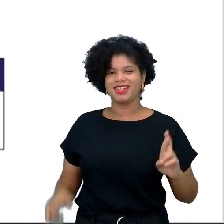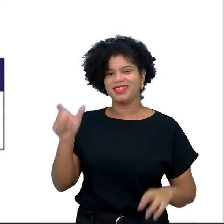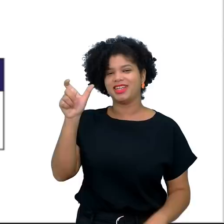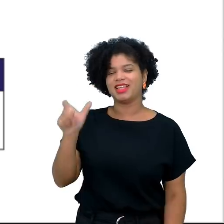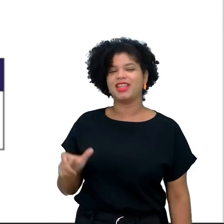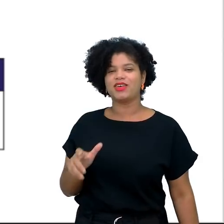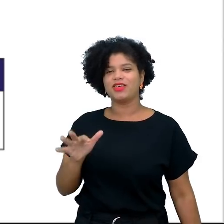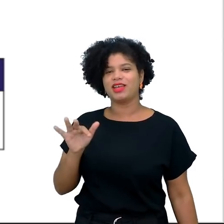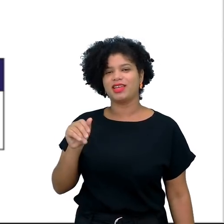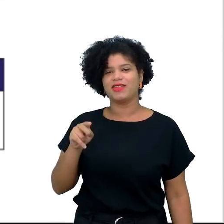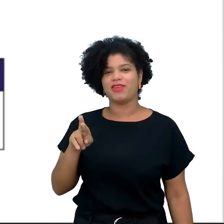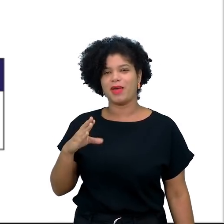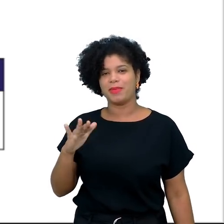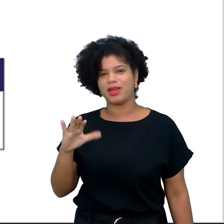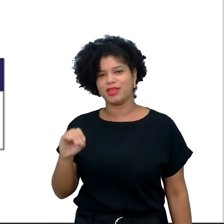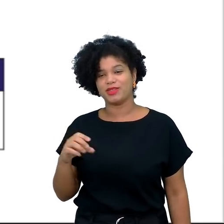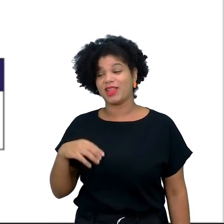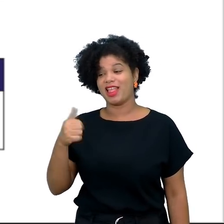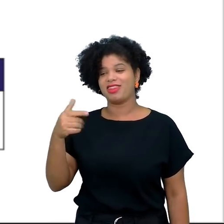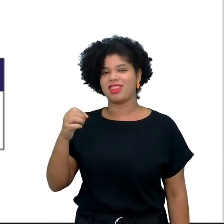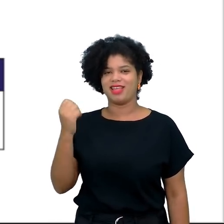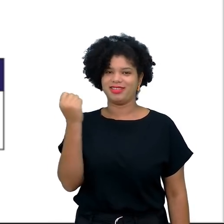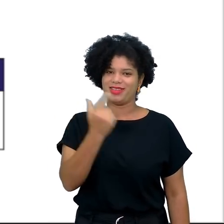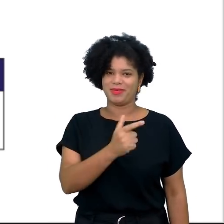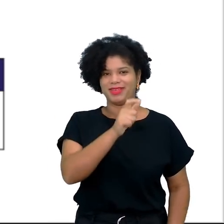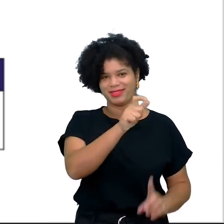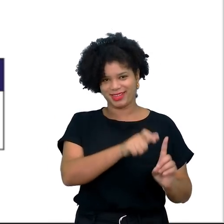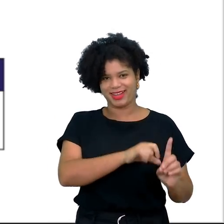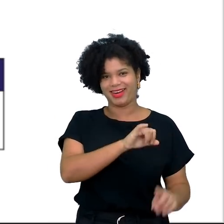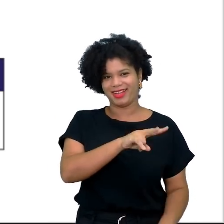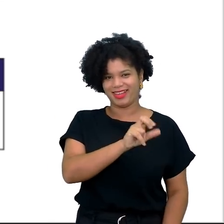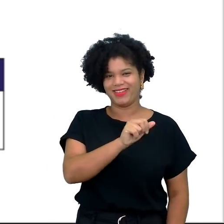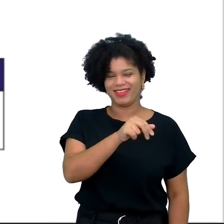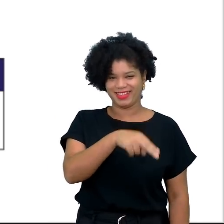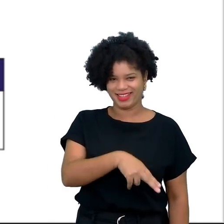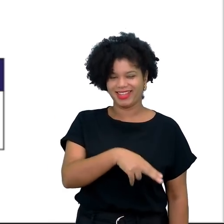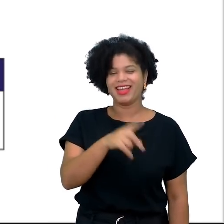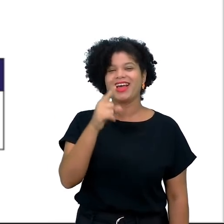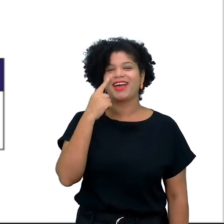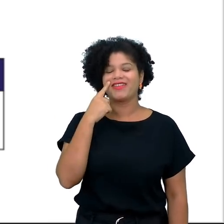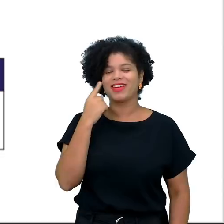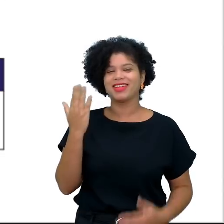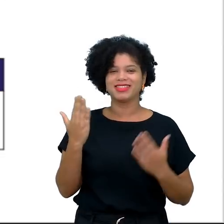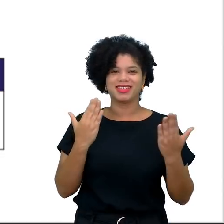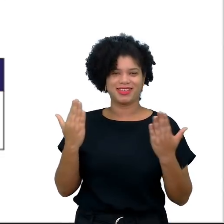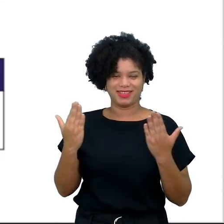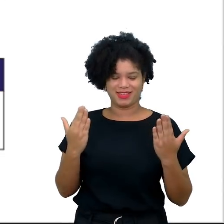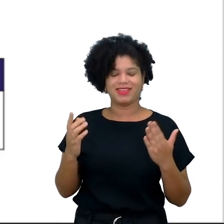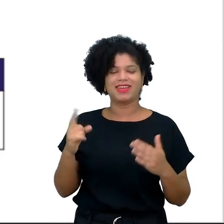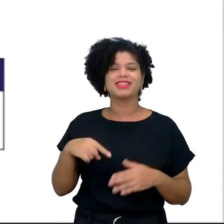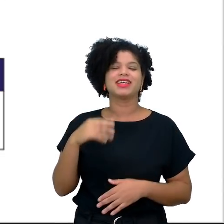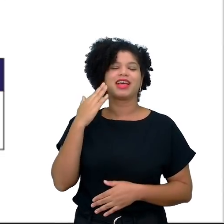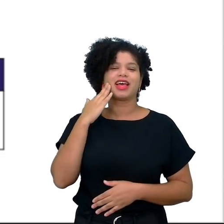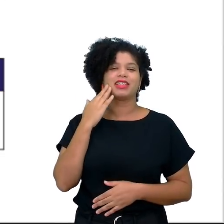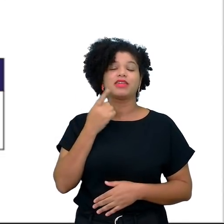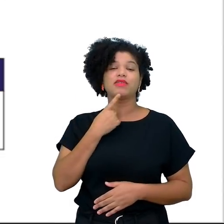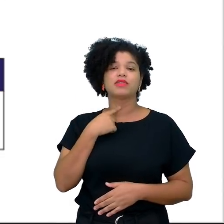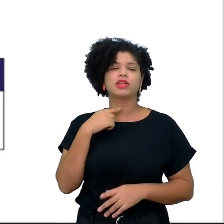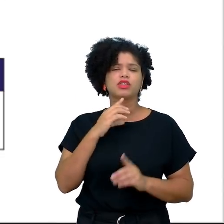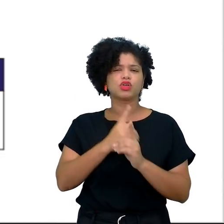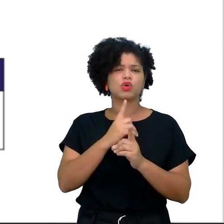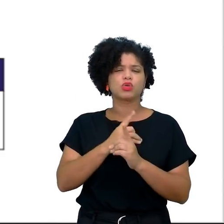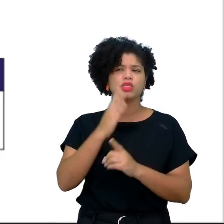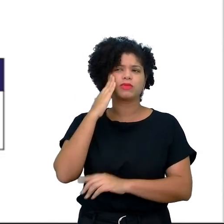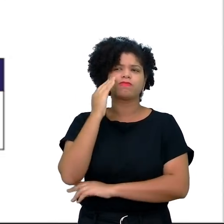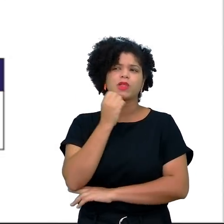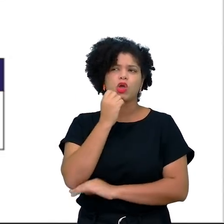a mais que ele. Então, quantos reais tem Fabrício? Então, a comparação que se deseja é saber quantos